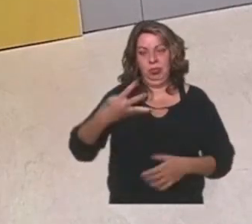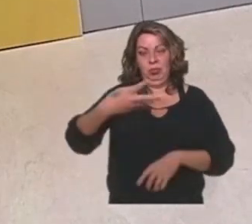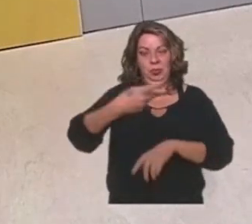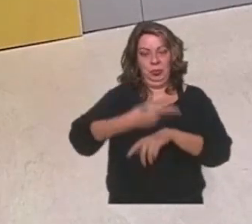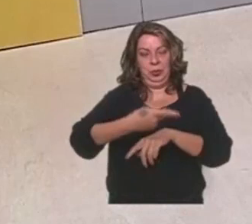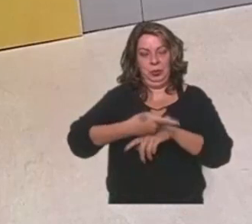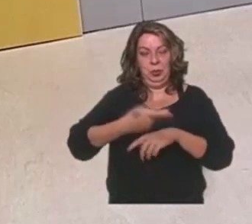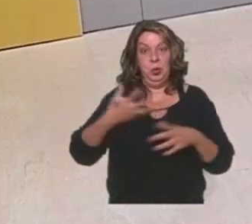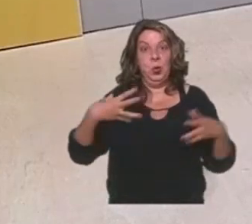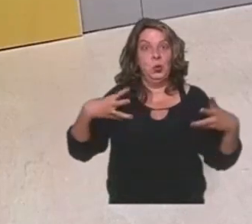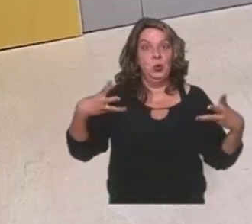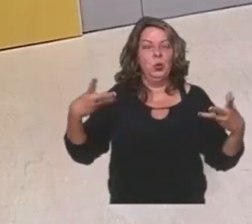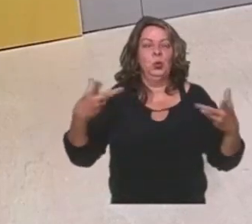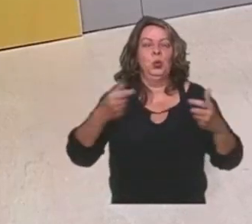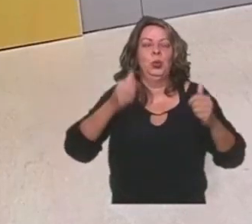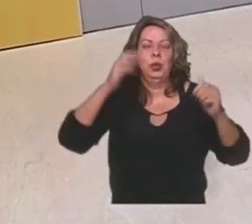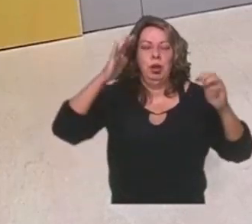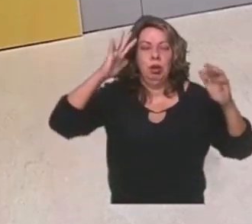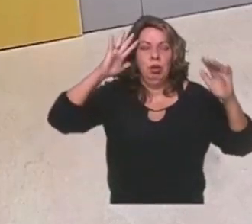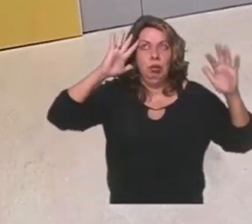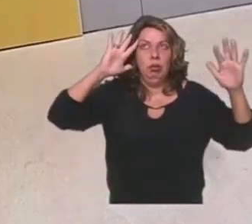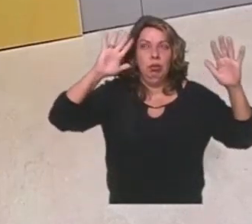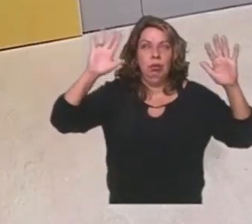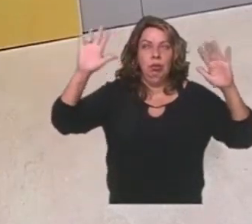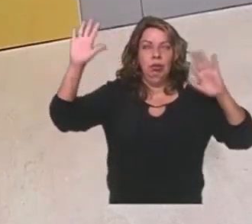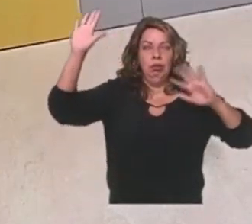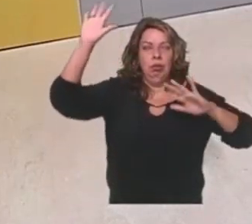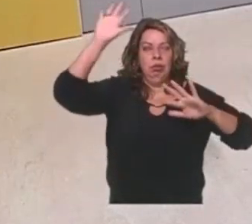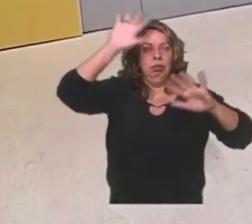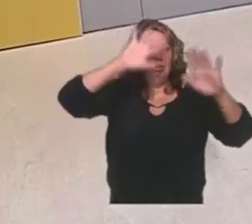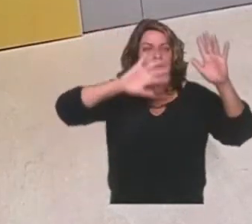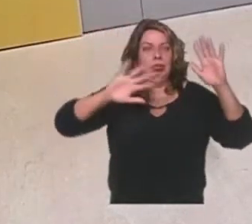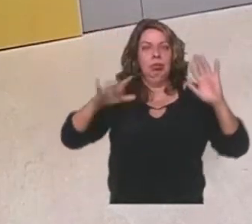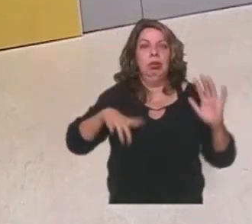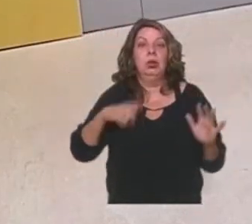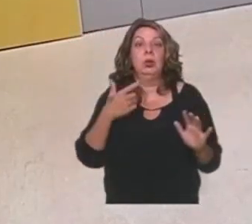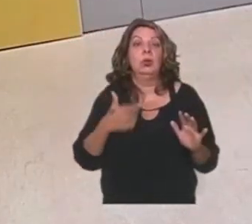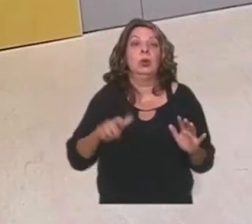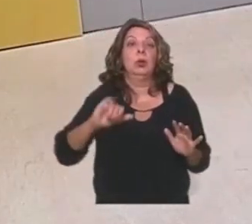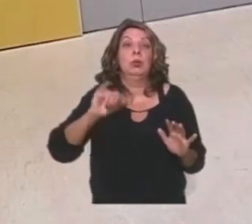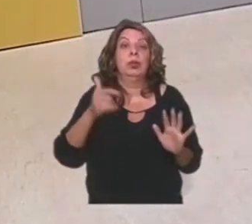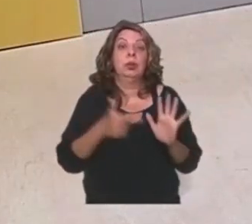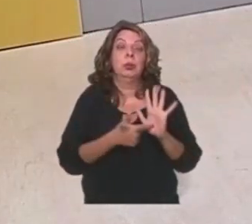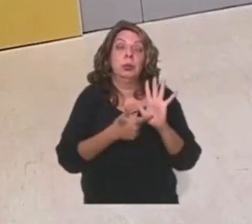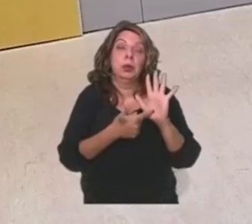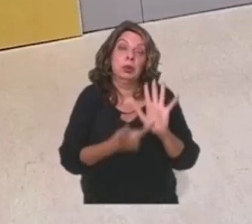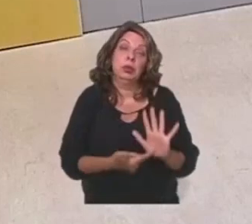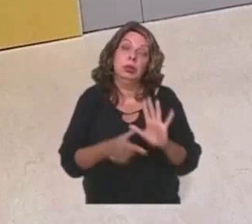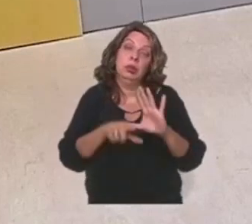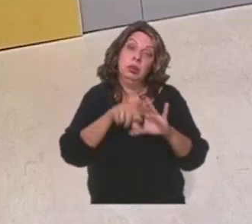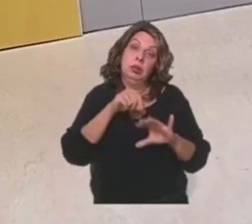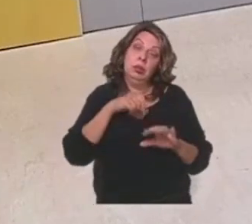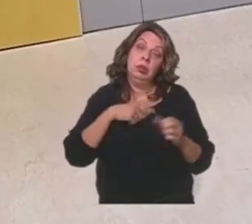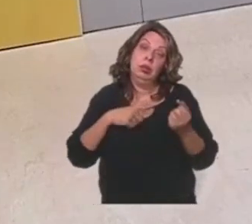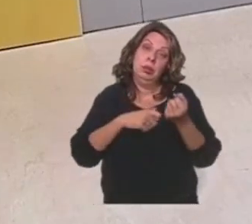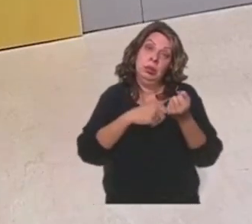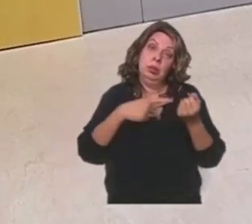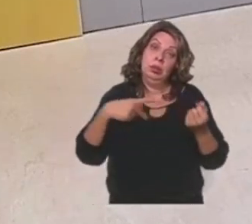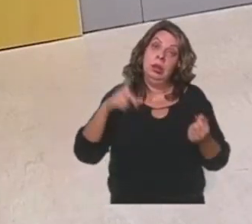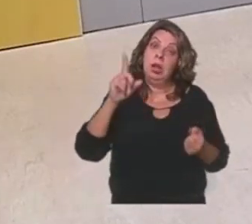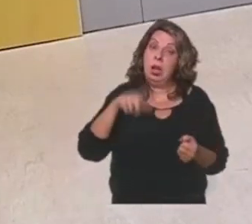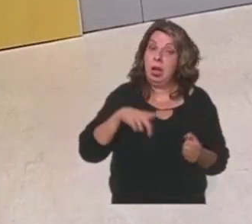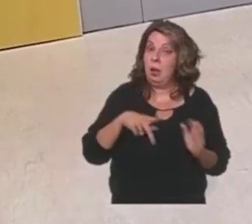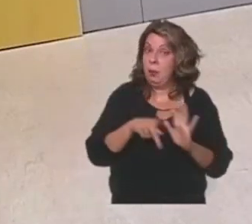sonhando com esse prêmio aí a semana inteira. E eu aproveito também pra reforçar vocês que nós estamos aqui realizando esses sorteios e o Cajucap é um título